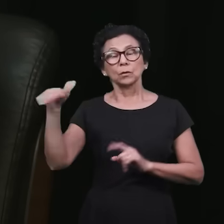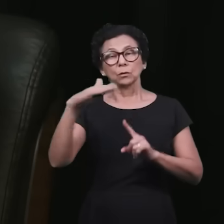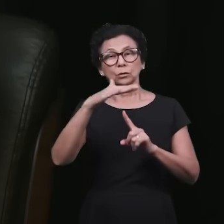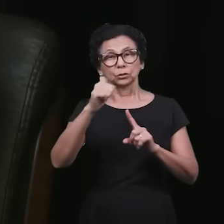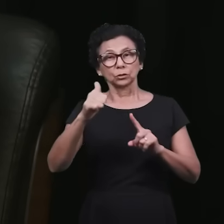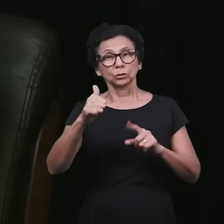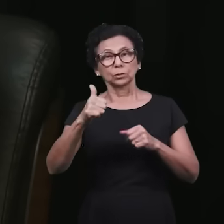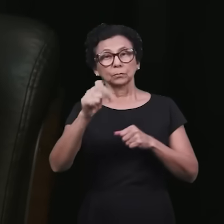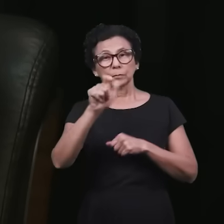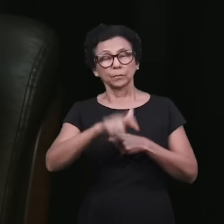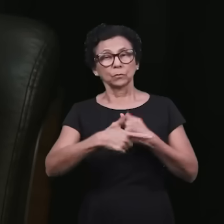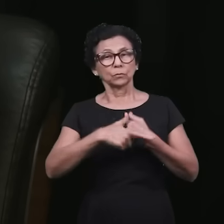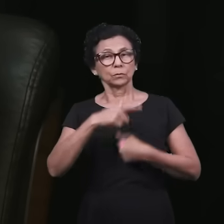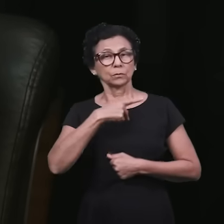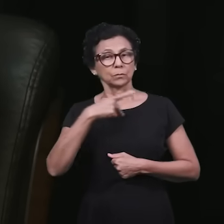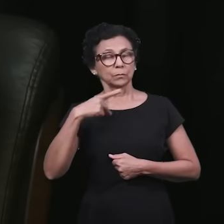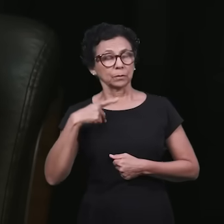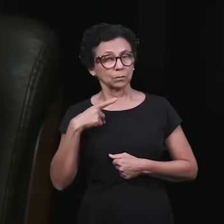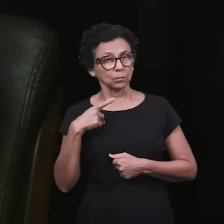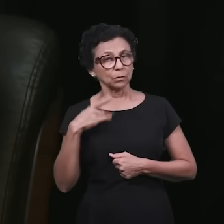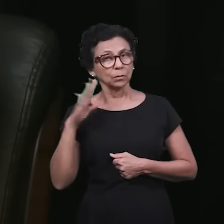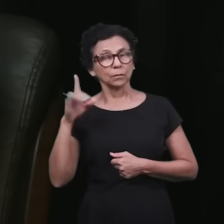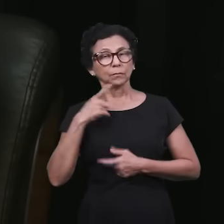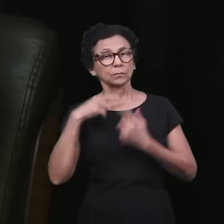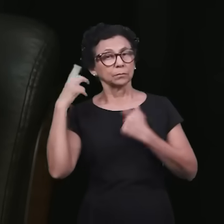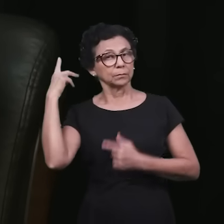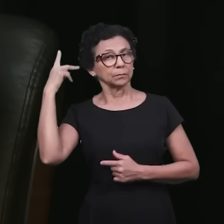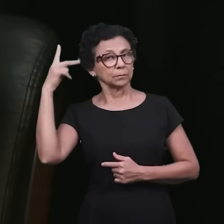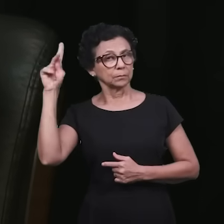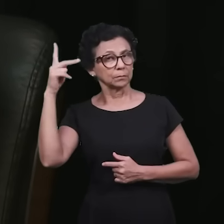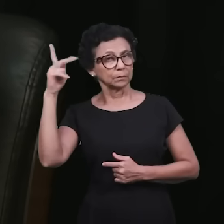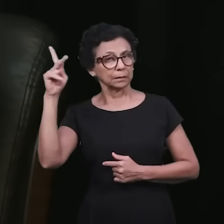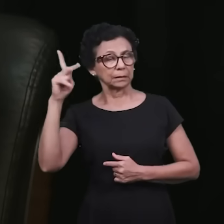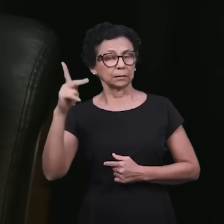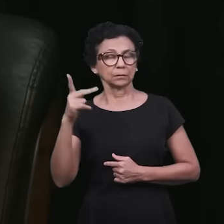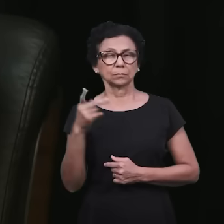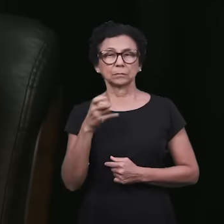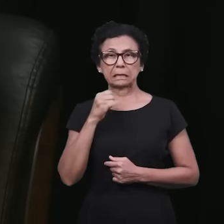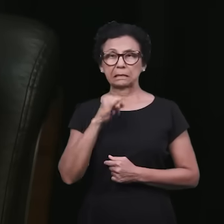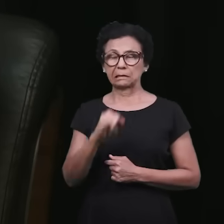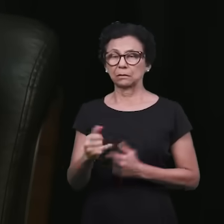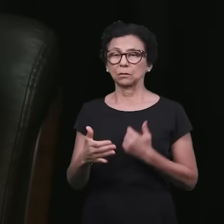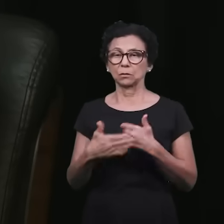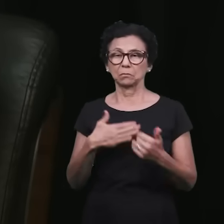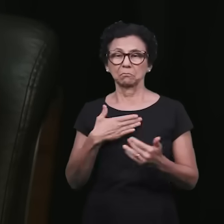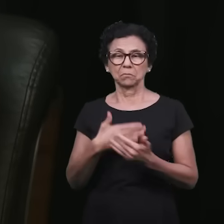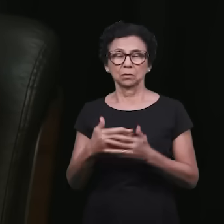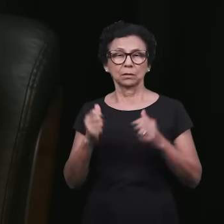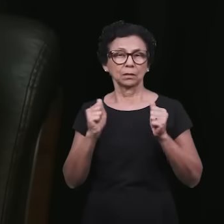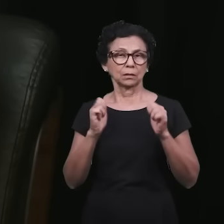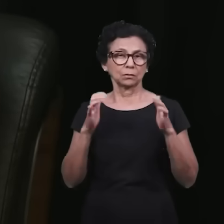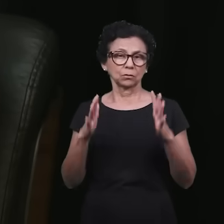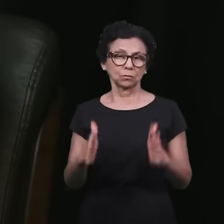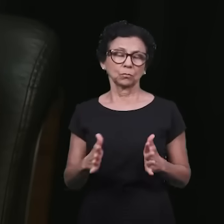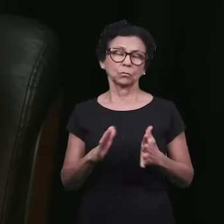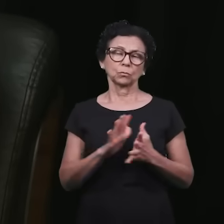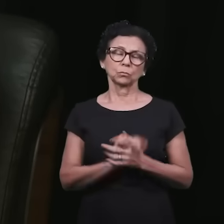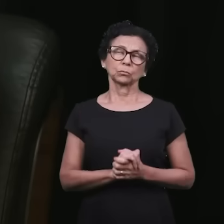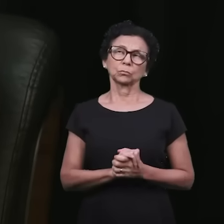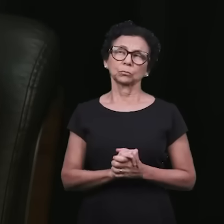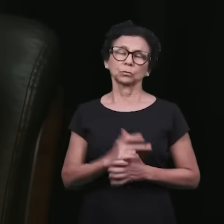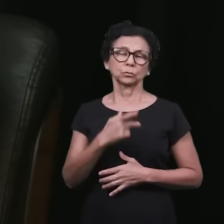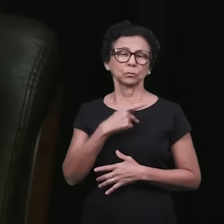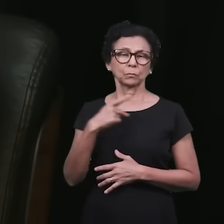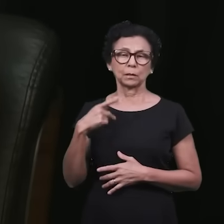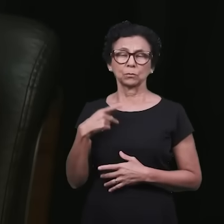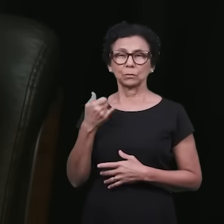conforme a vontade do Senhor. Então, quando há qualquer atitude do pastor, independente, pode ser uma disciplina, pode ser uma